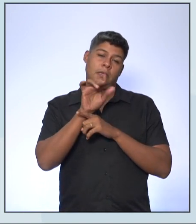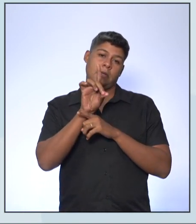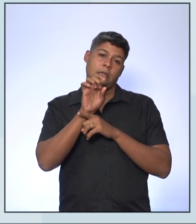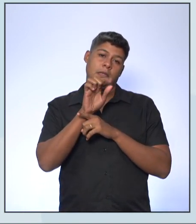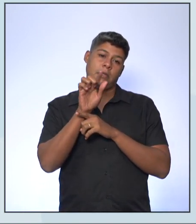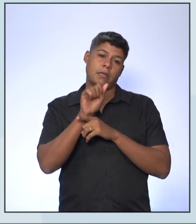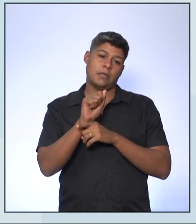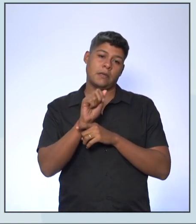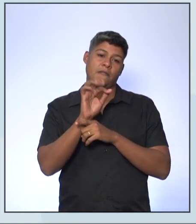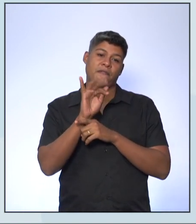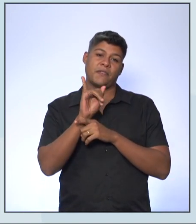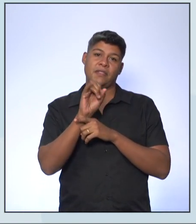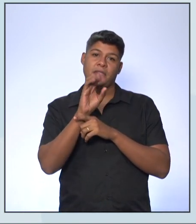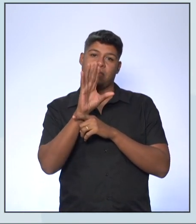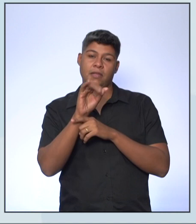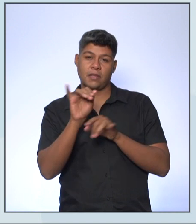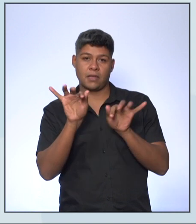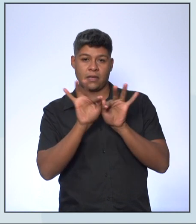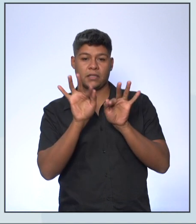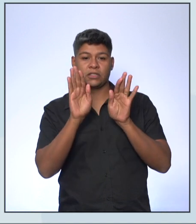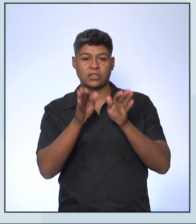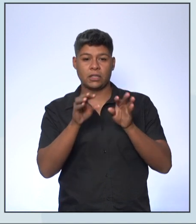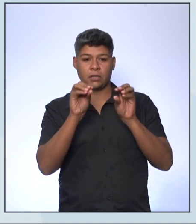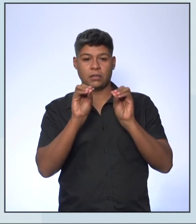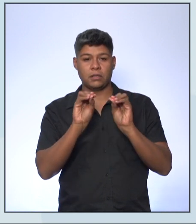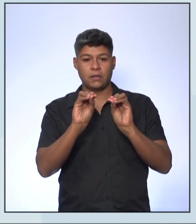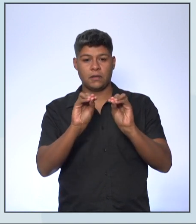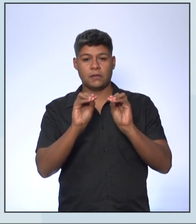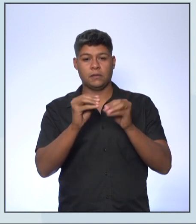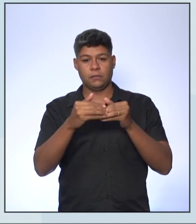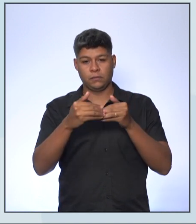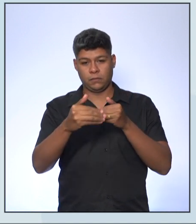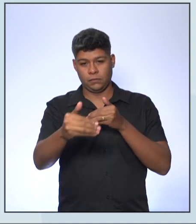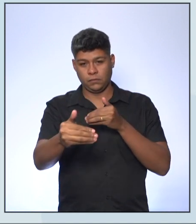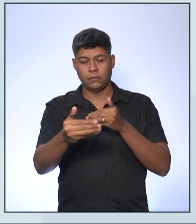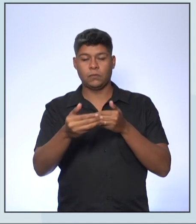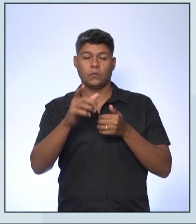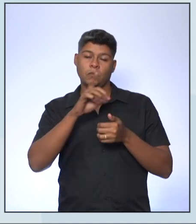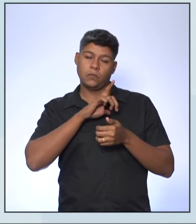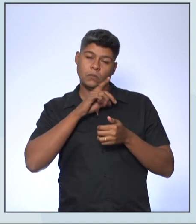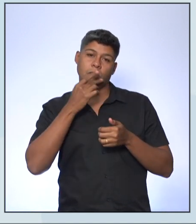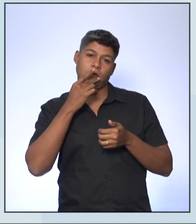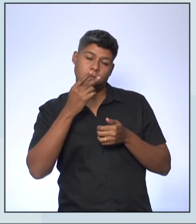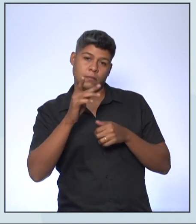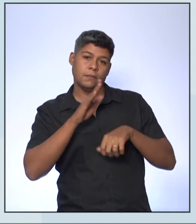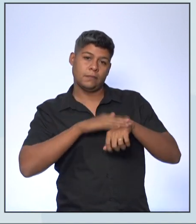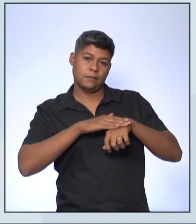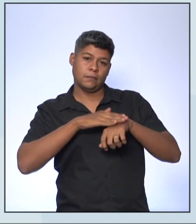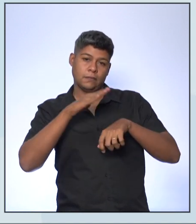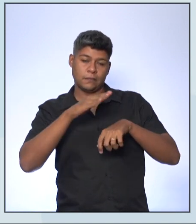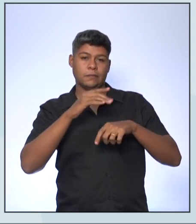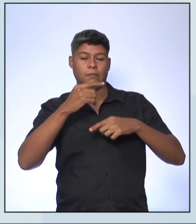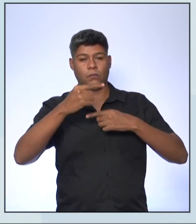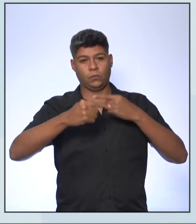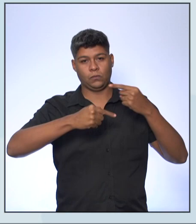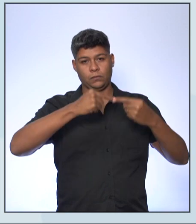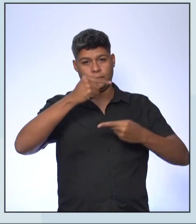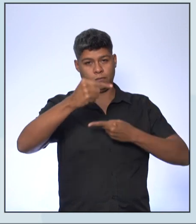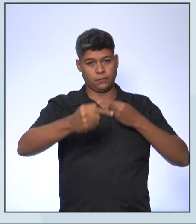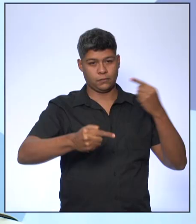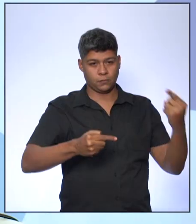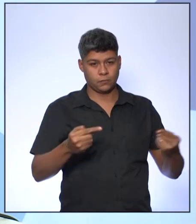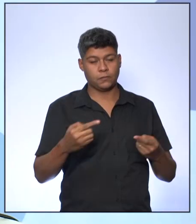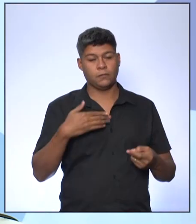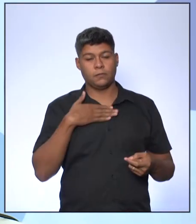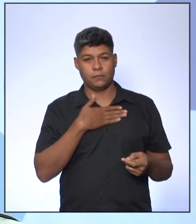que estão relacionadas. E ó, já coloquei aí embaixo que posteriormente nós vamos falar um pouquinho mais sobre os circuitos elétricos, hein? Então